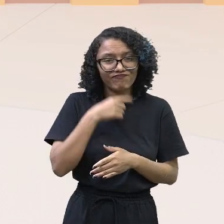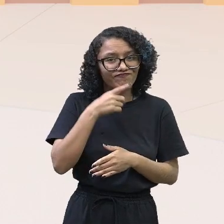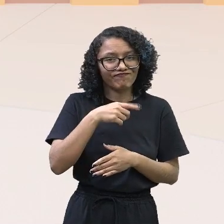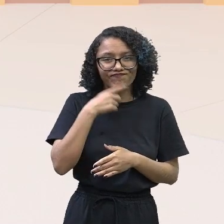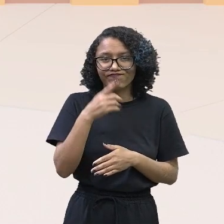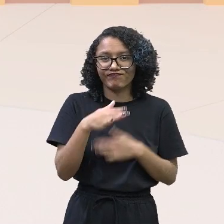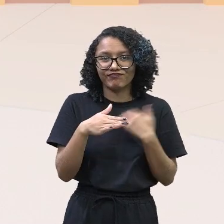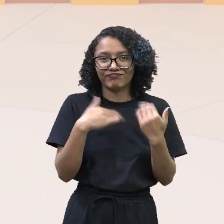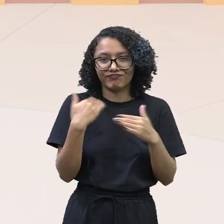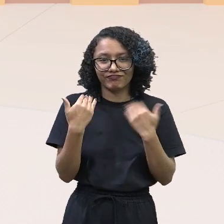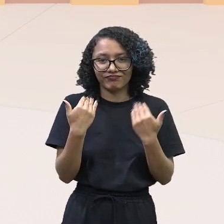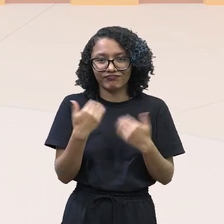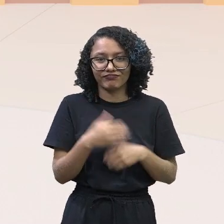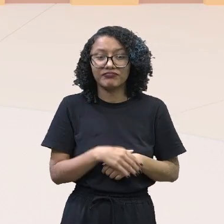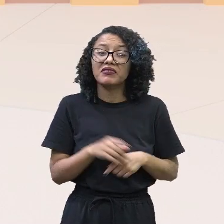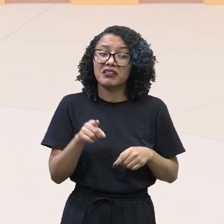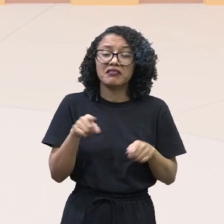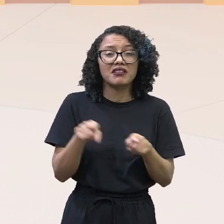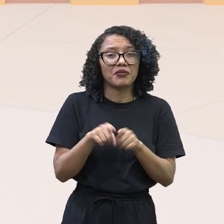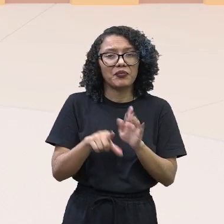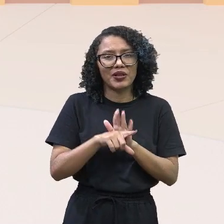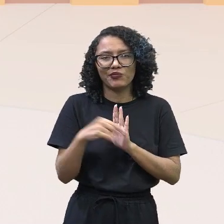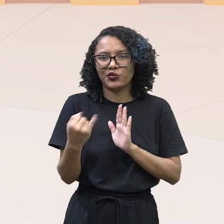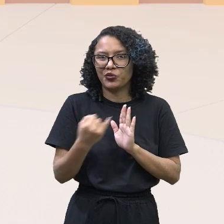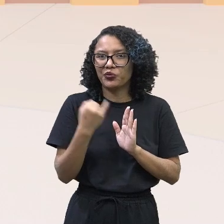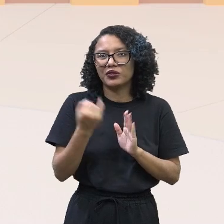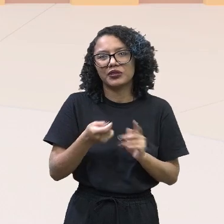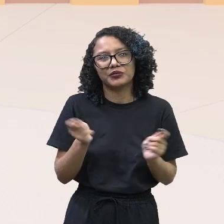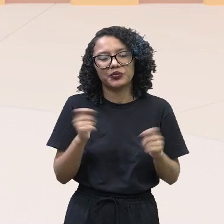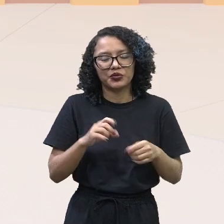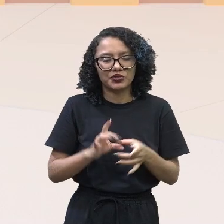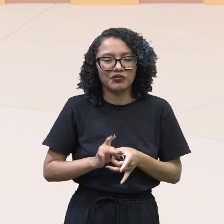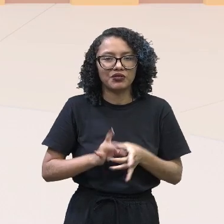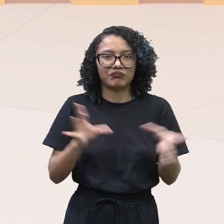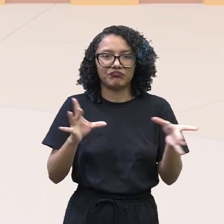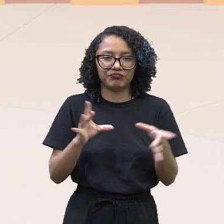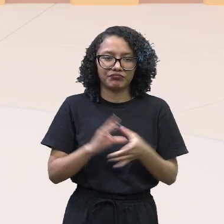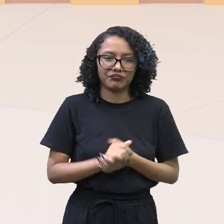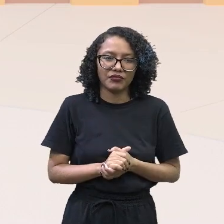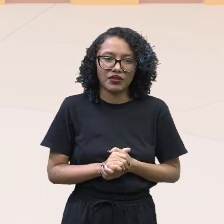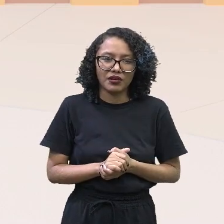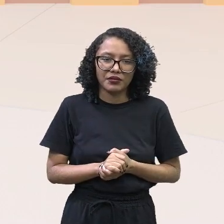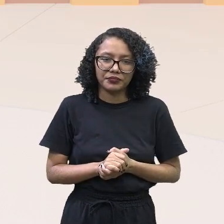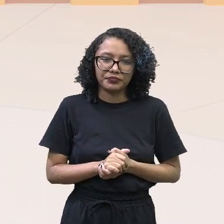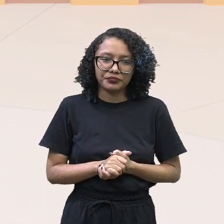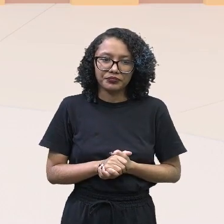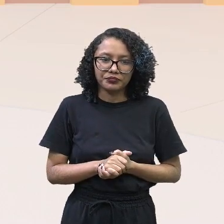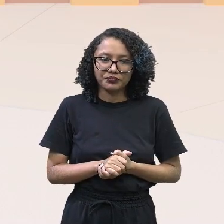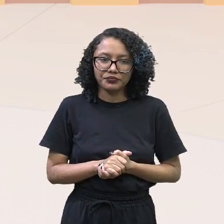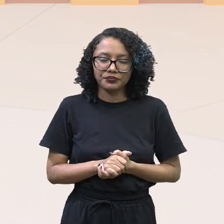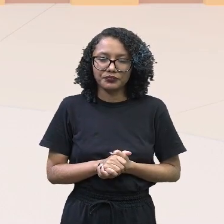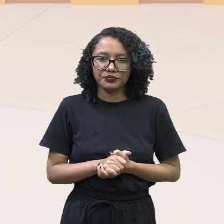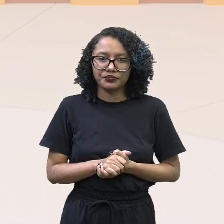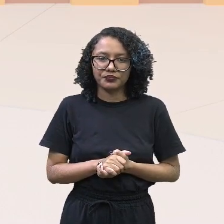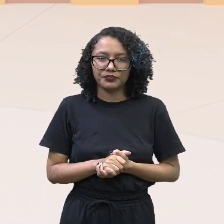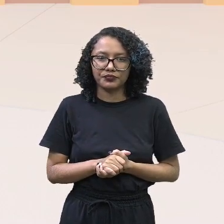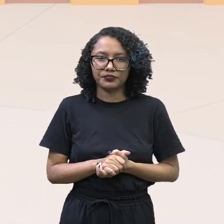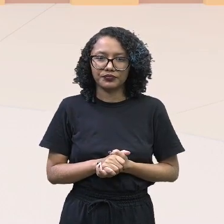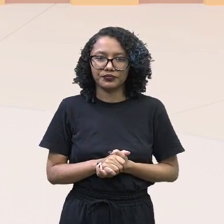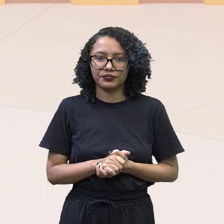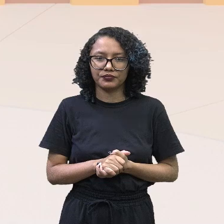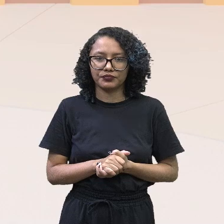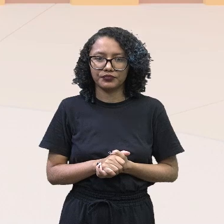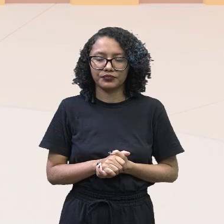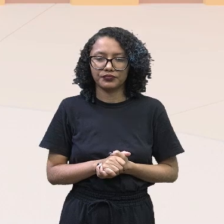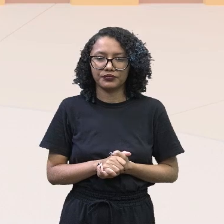importante rumo à escravidão. Essa lei também é conhecida como Saraiva-Cotegipe, ok? E, por fim,